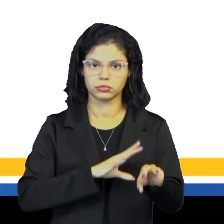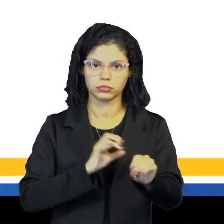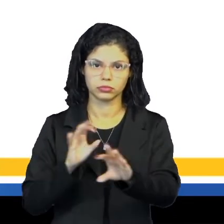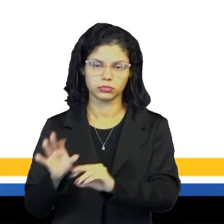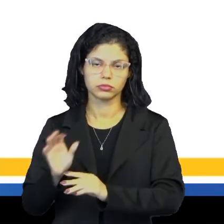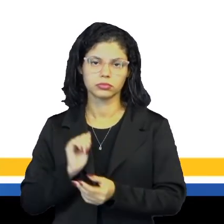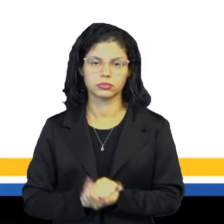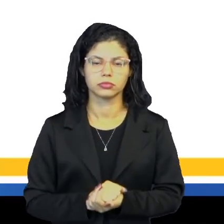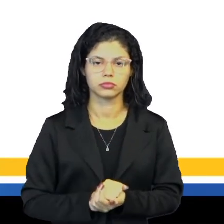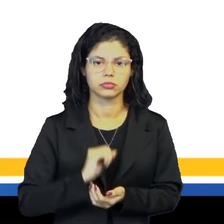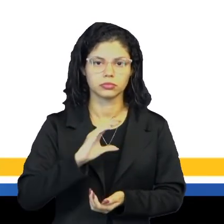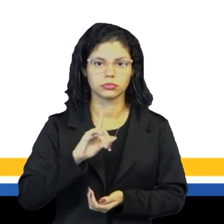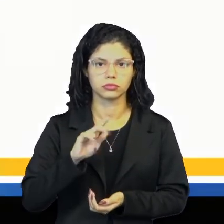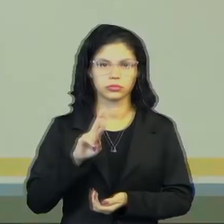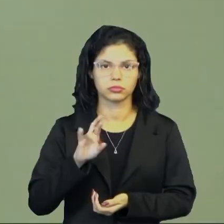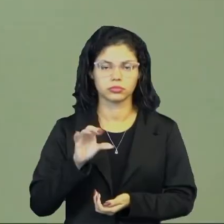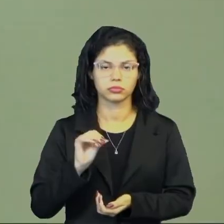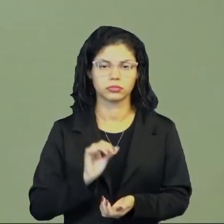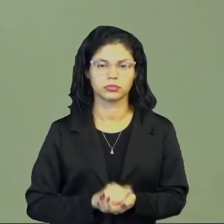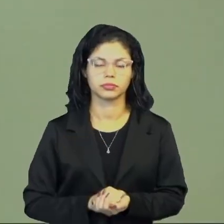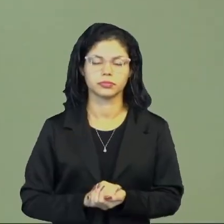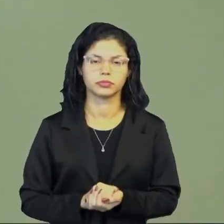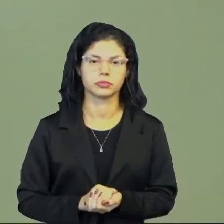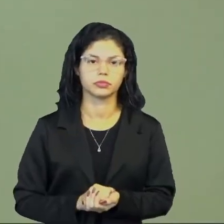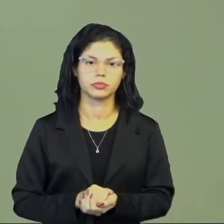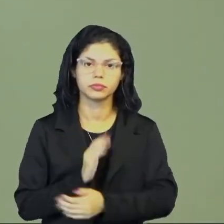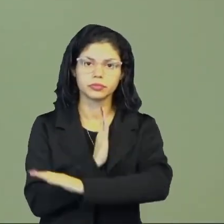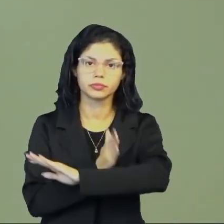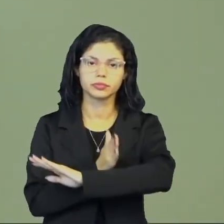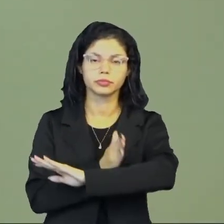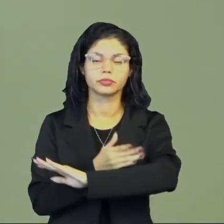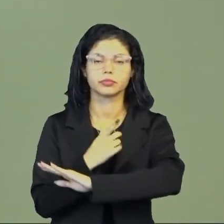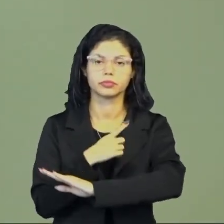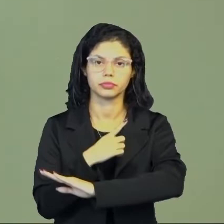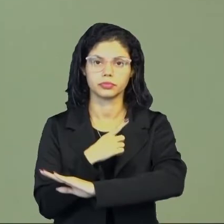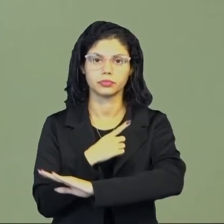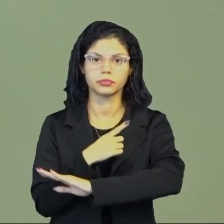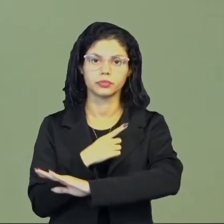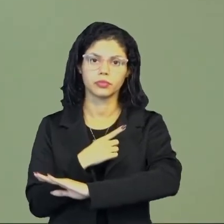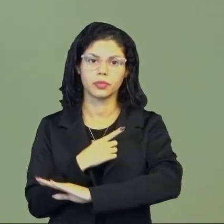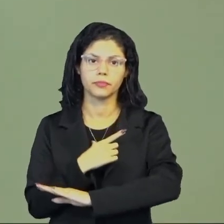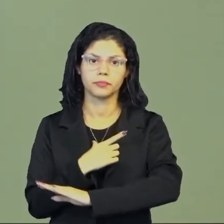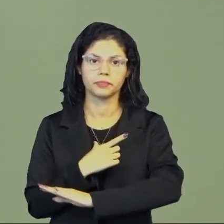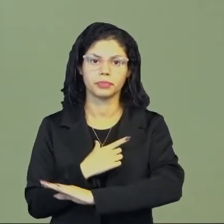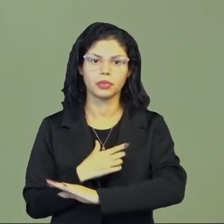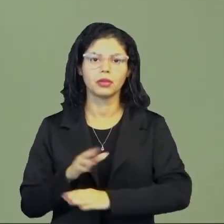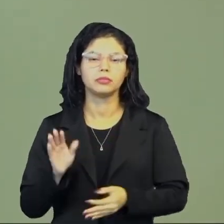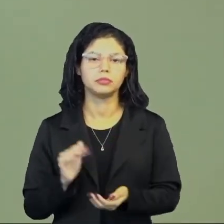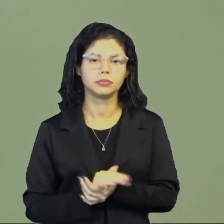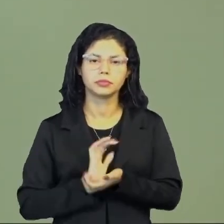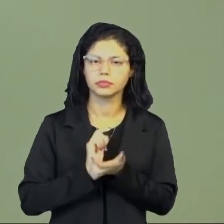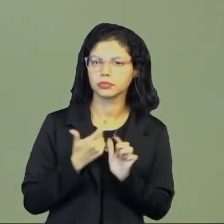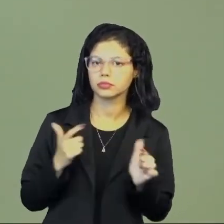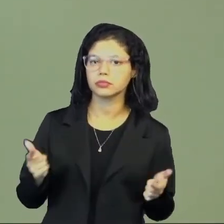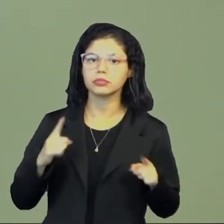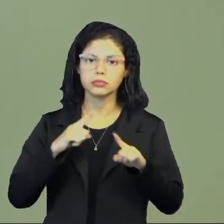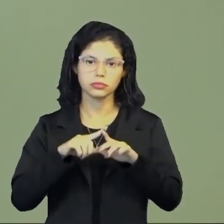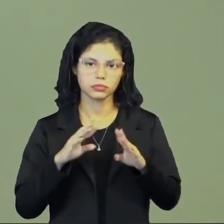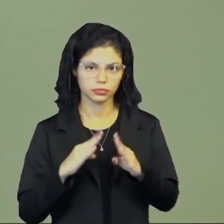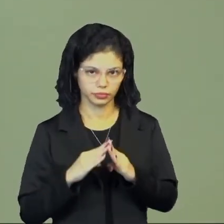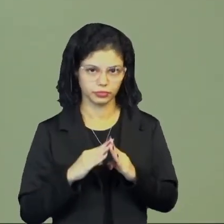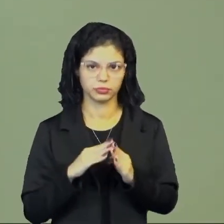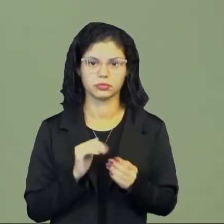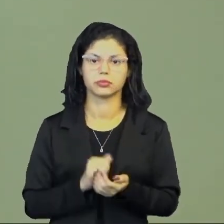ensinado por membros do clero. Então, na Idade Média, a gente tem aí uma participação maior da Igreja,